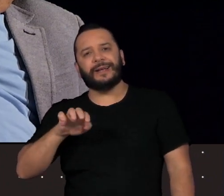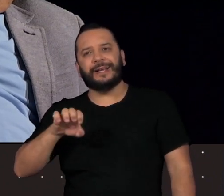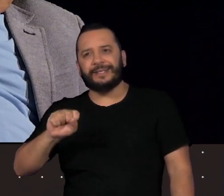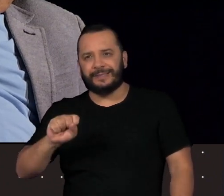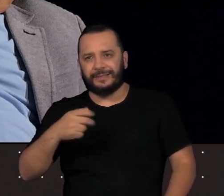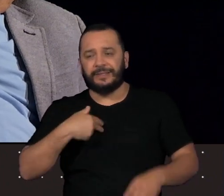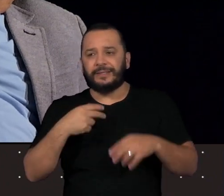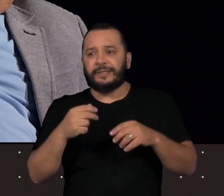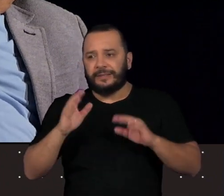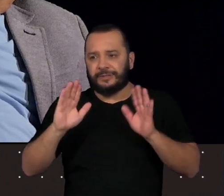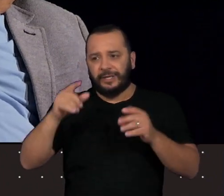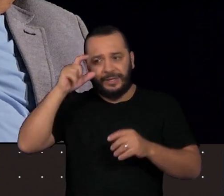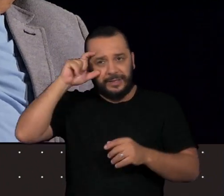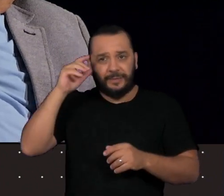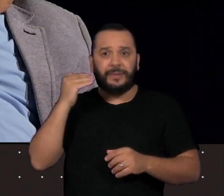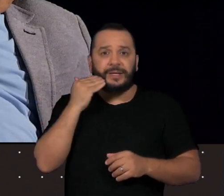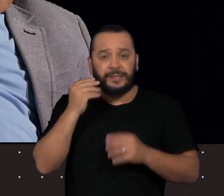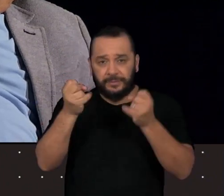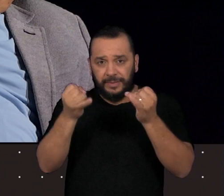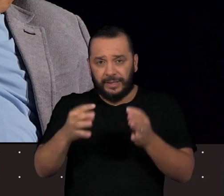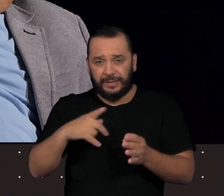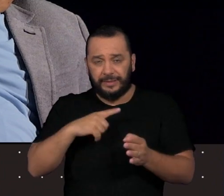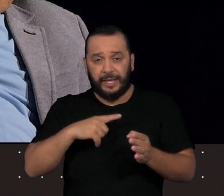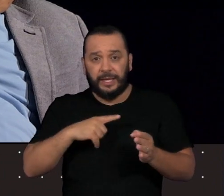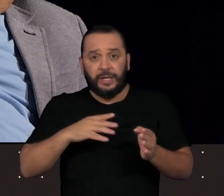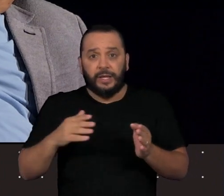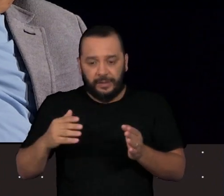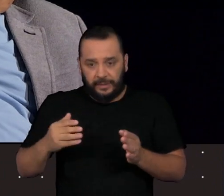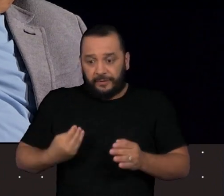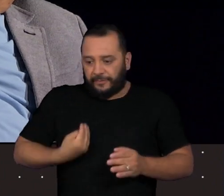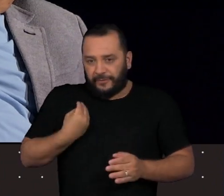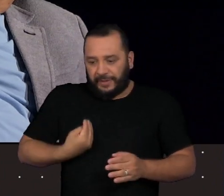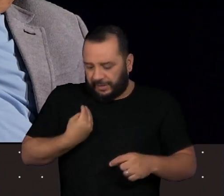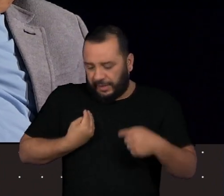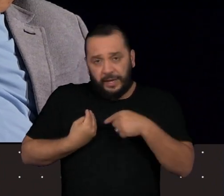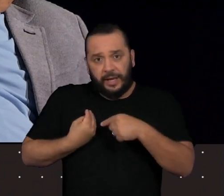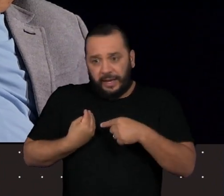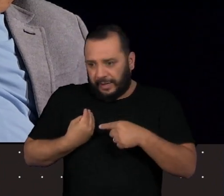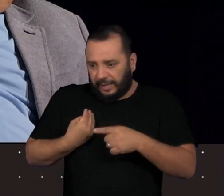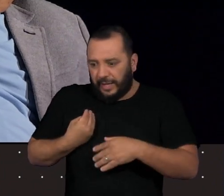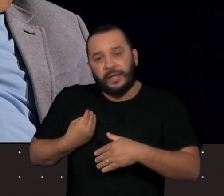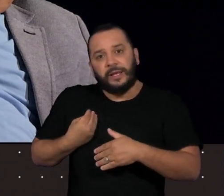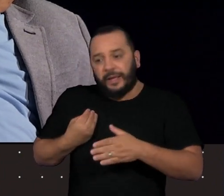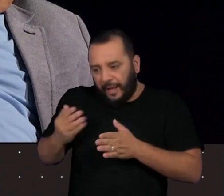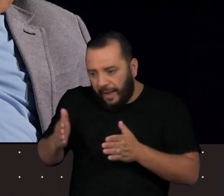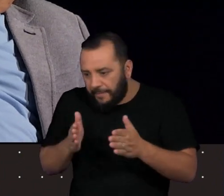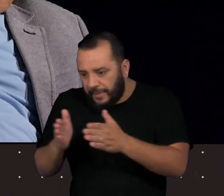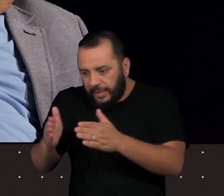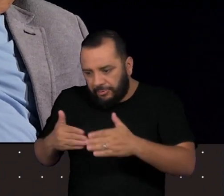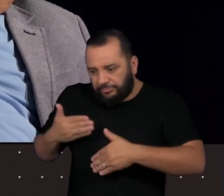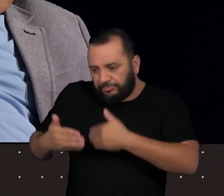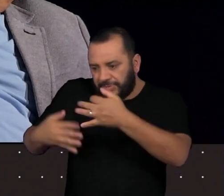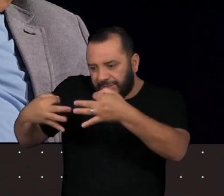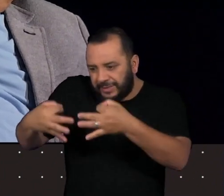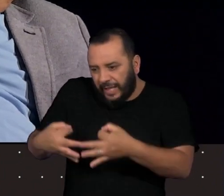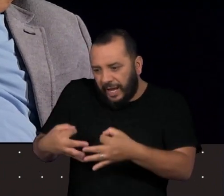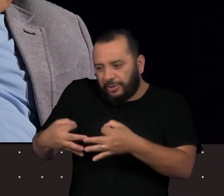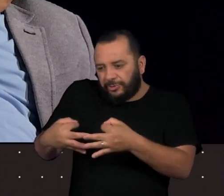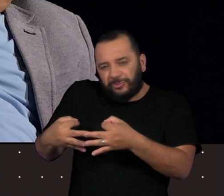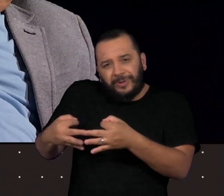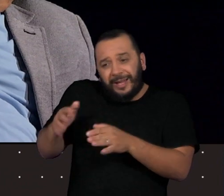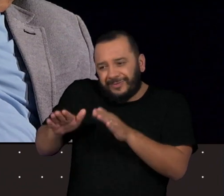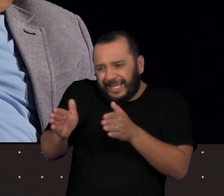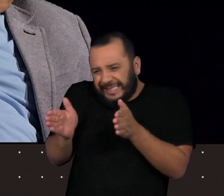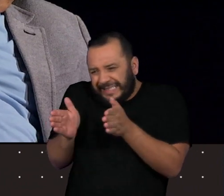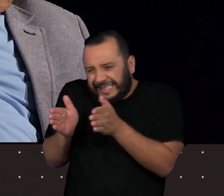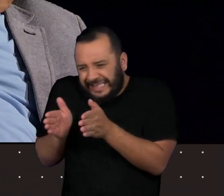um caminho certo e Estreito de cada uma pessoa viver e esse norteado tem tem que ter Então o que norteia a